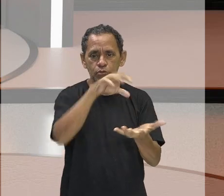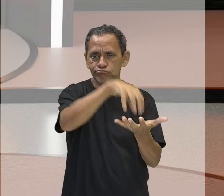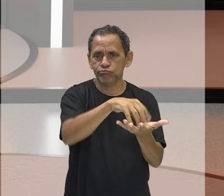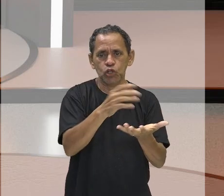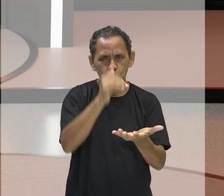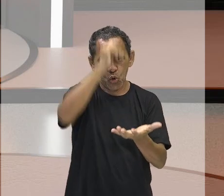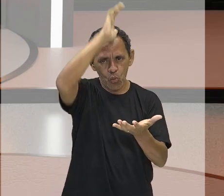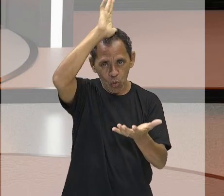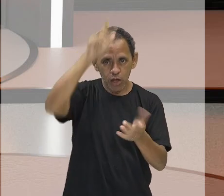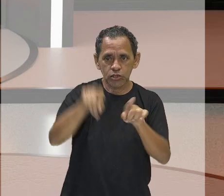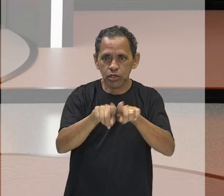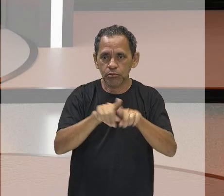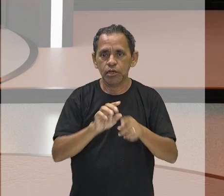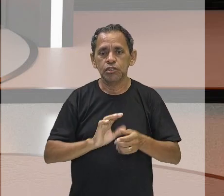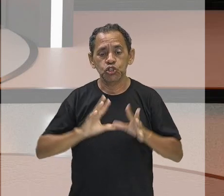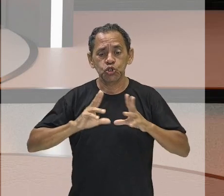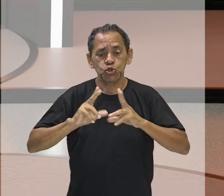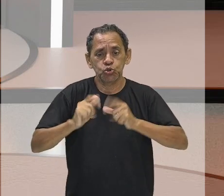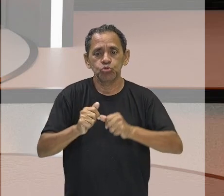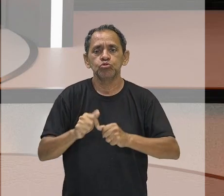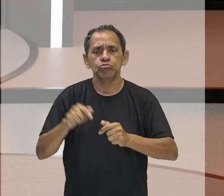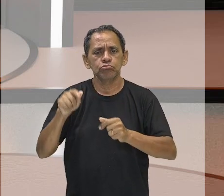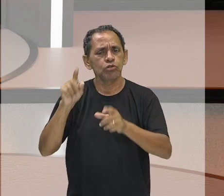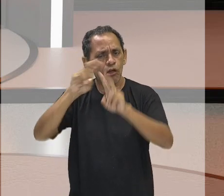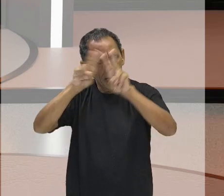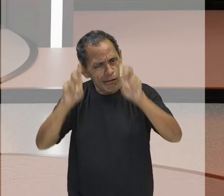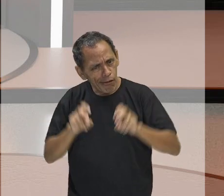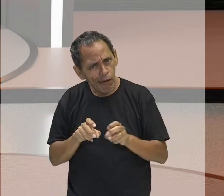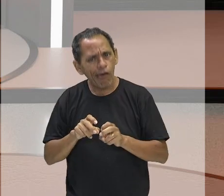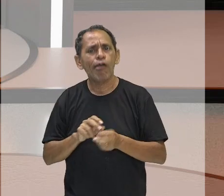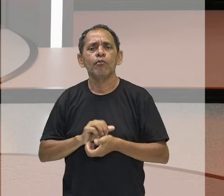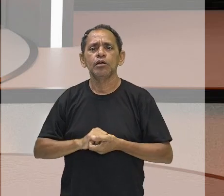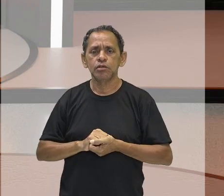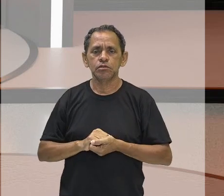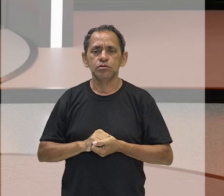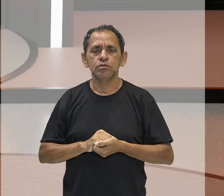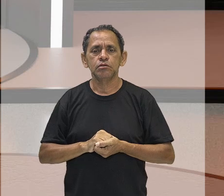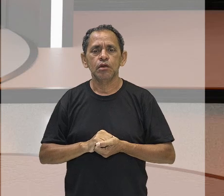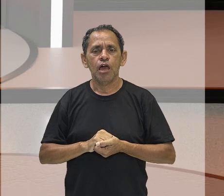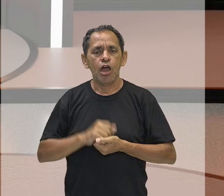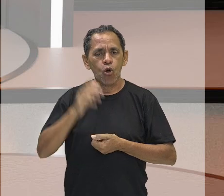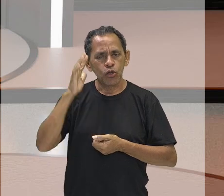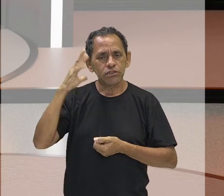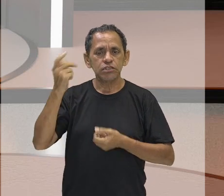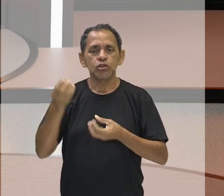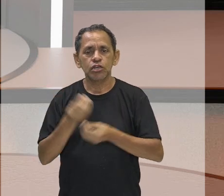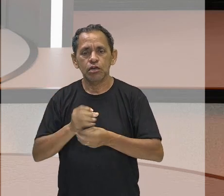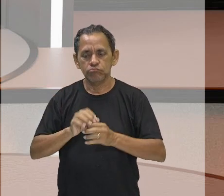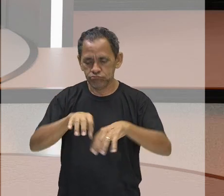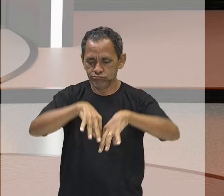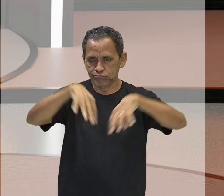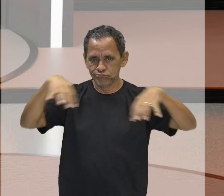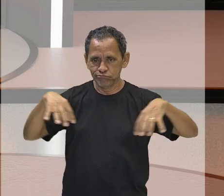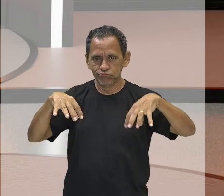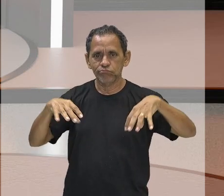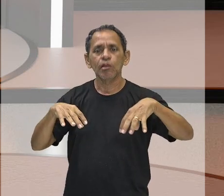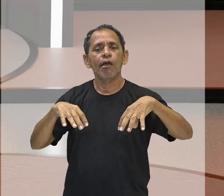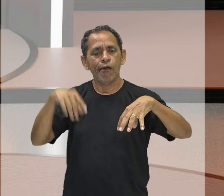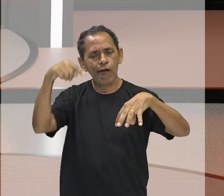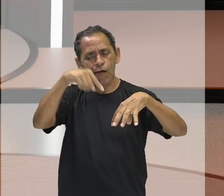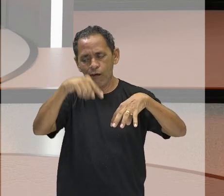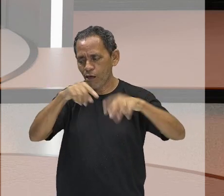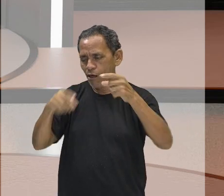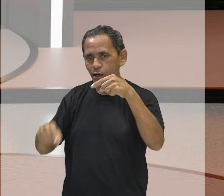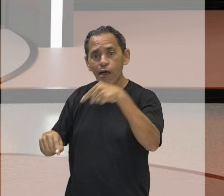romanos. Tudo isso, todas essas questões, de fato, levaram ali o rompimento, o cisma entre essas duas